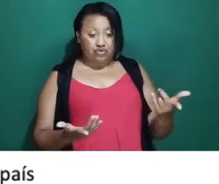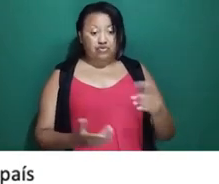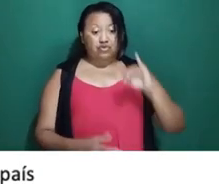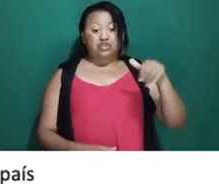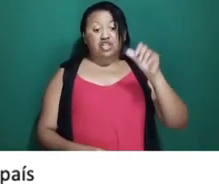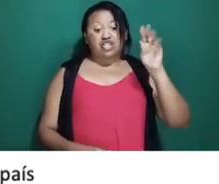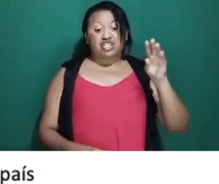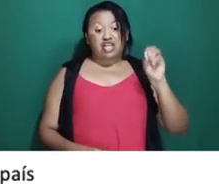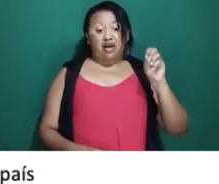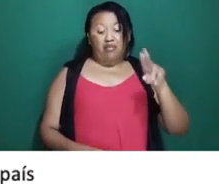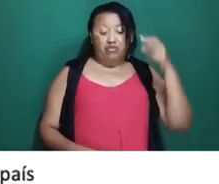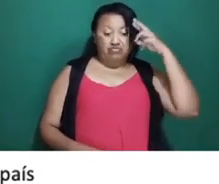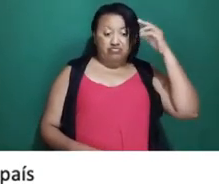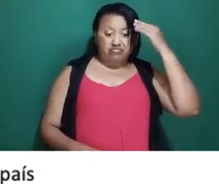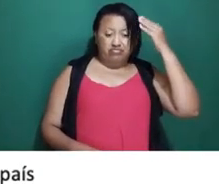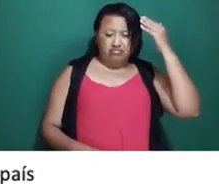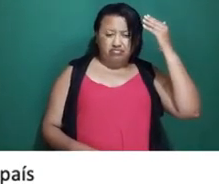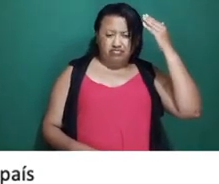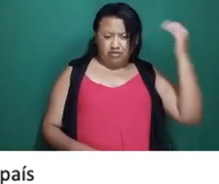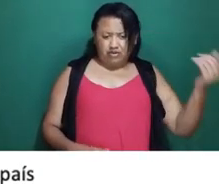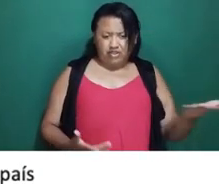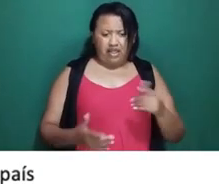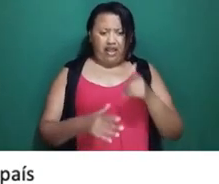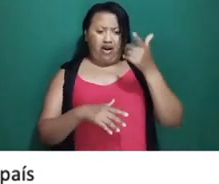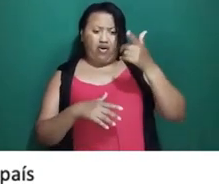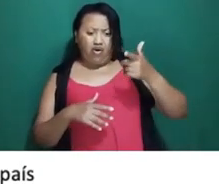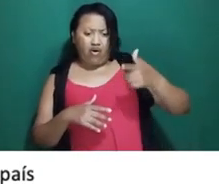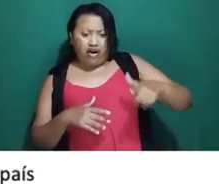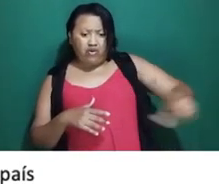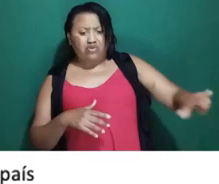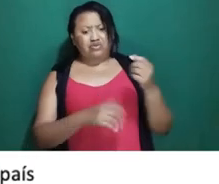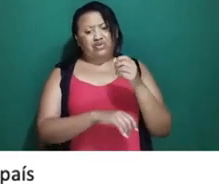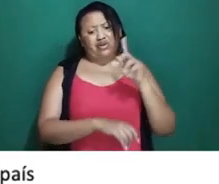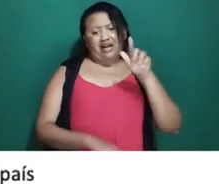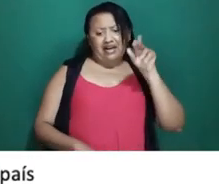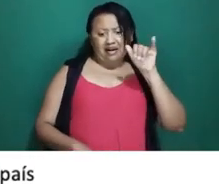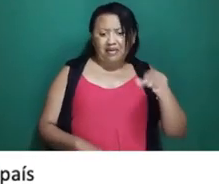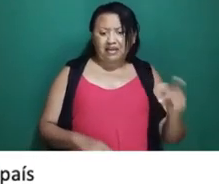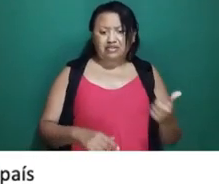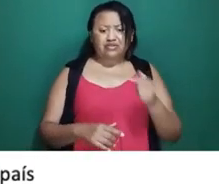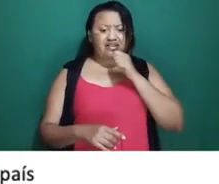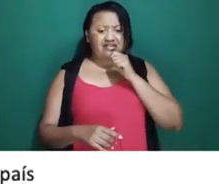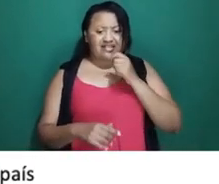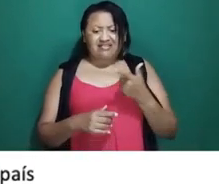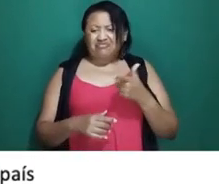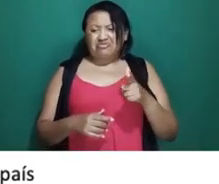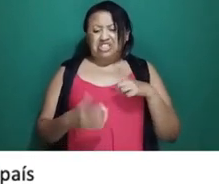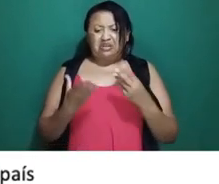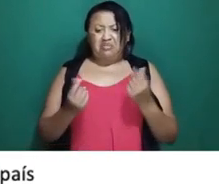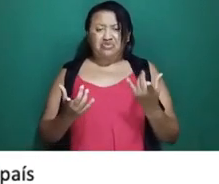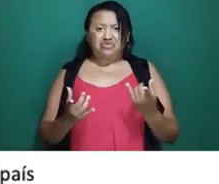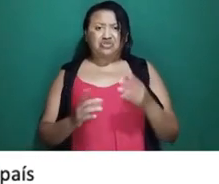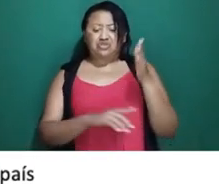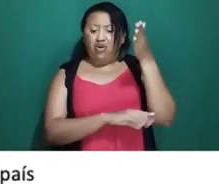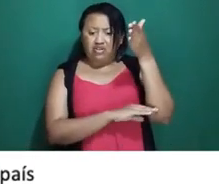era outra Granada Gramado Desculpa ainda sem tantas hotéis e sem uma pelo turístico indelével que